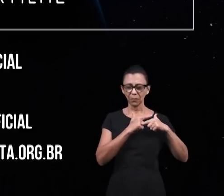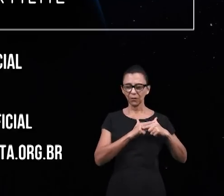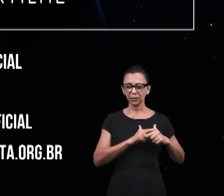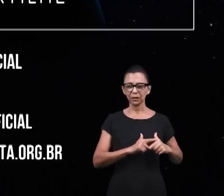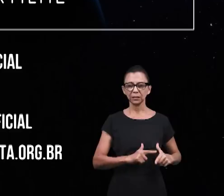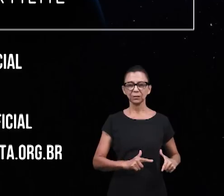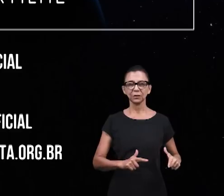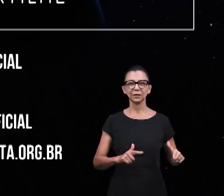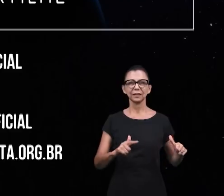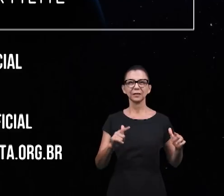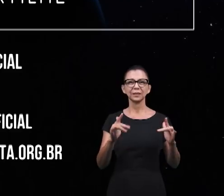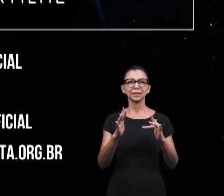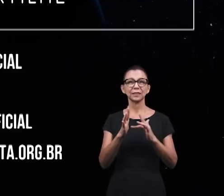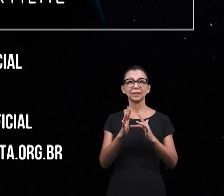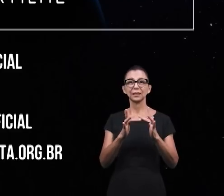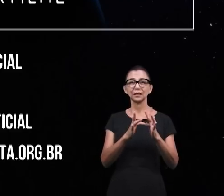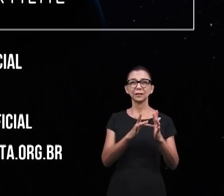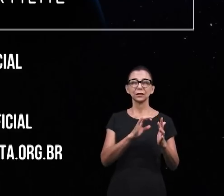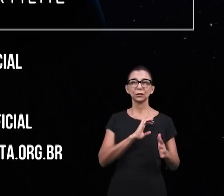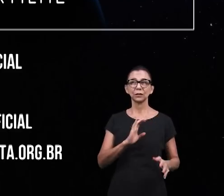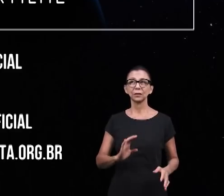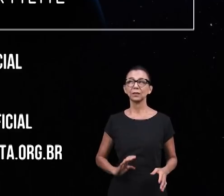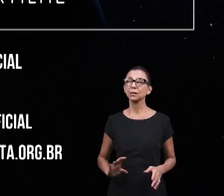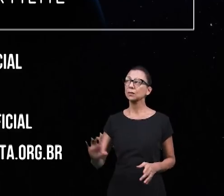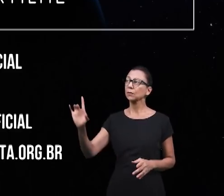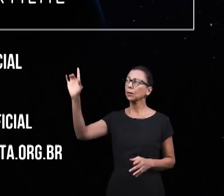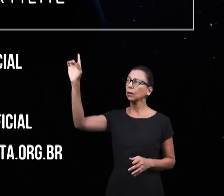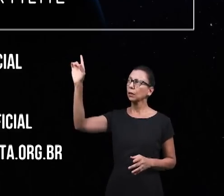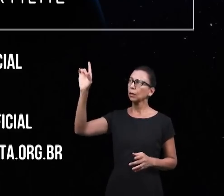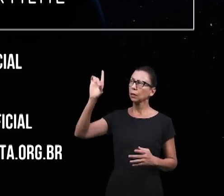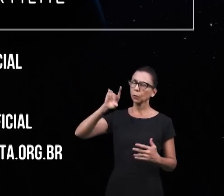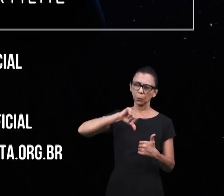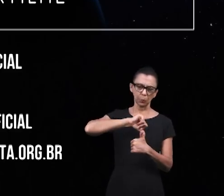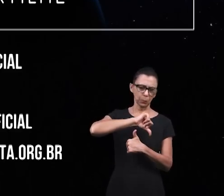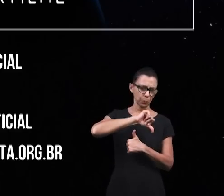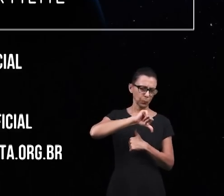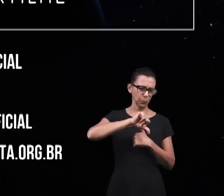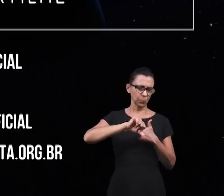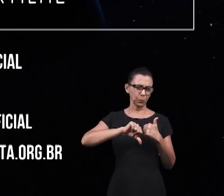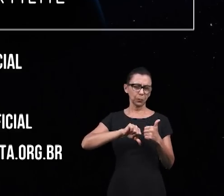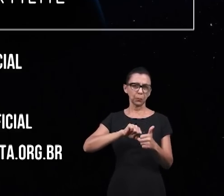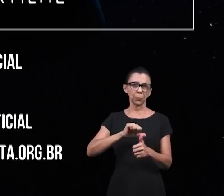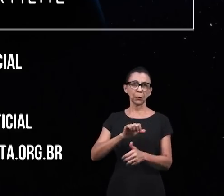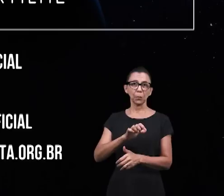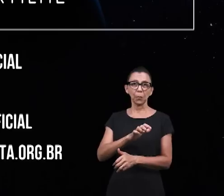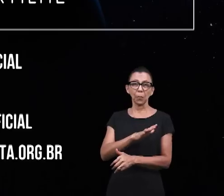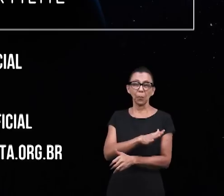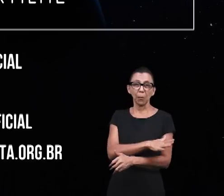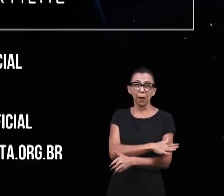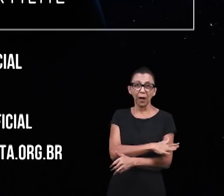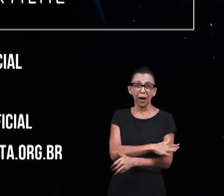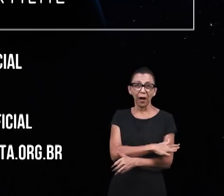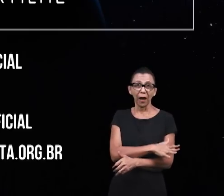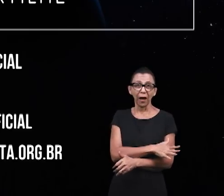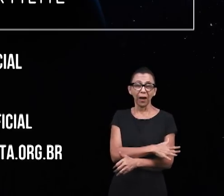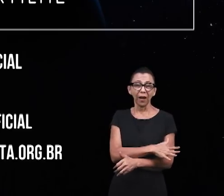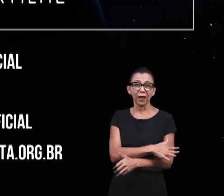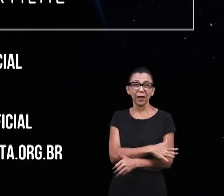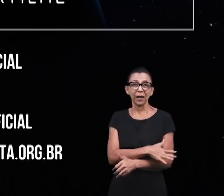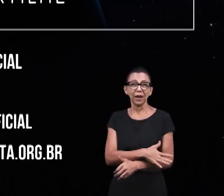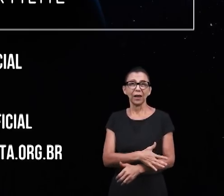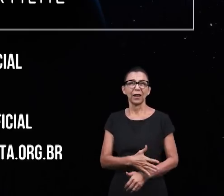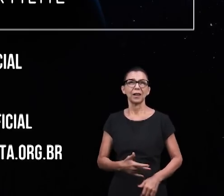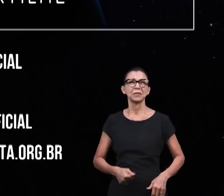vazia, Jesus Cristo transformou. Não tinha